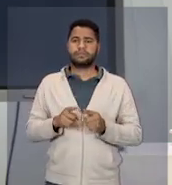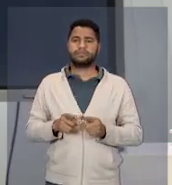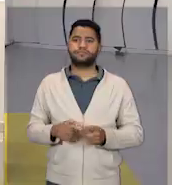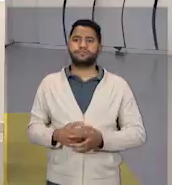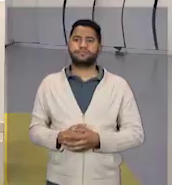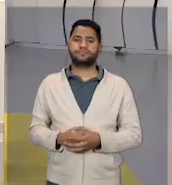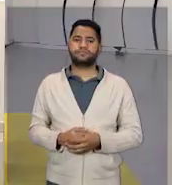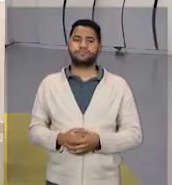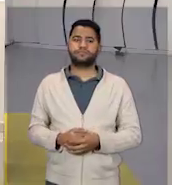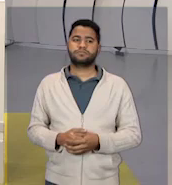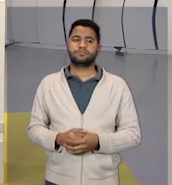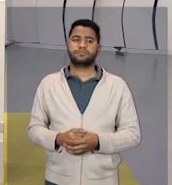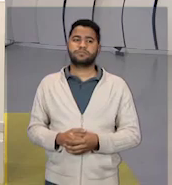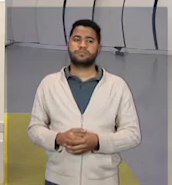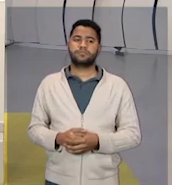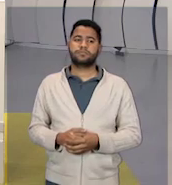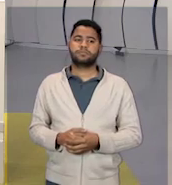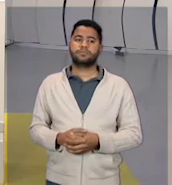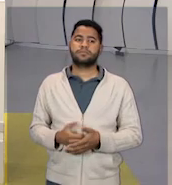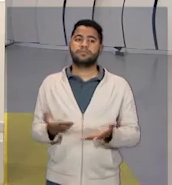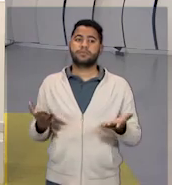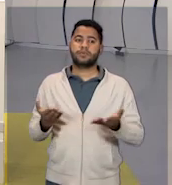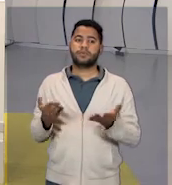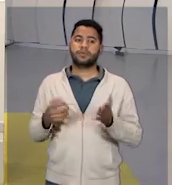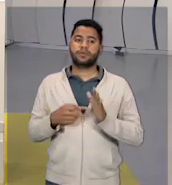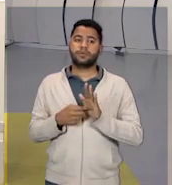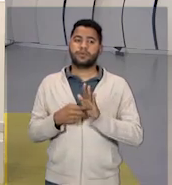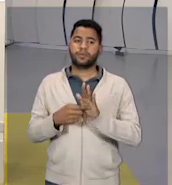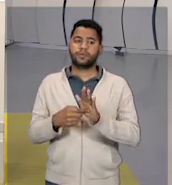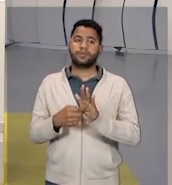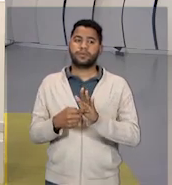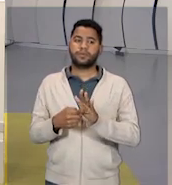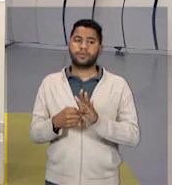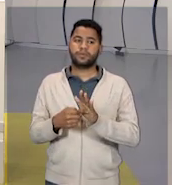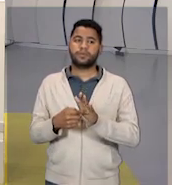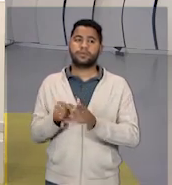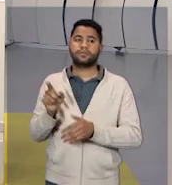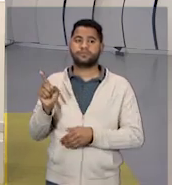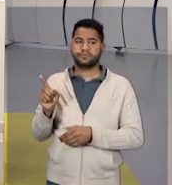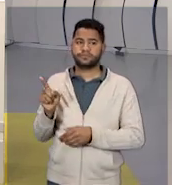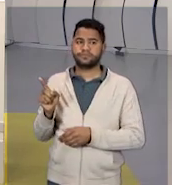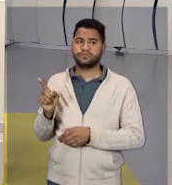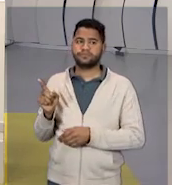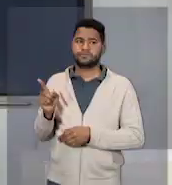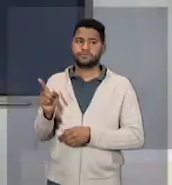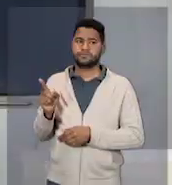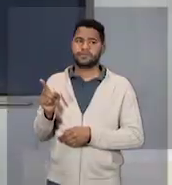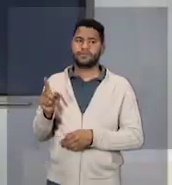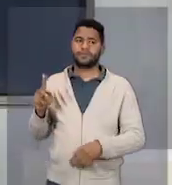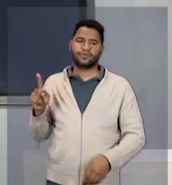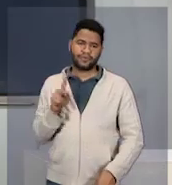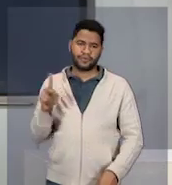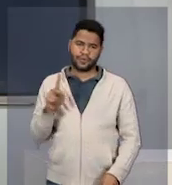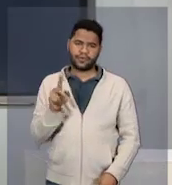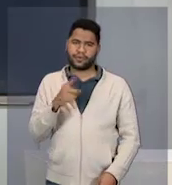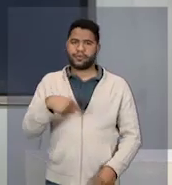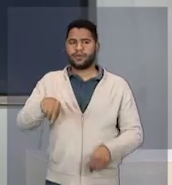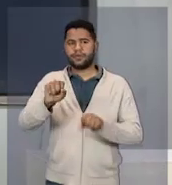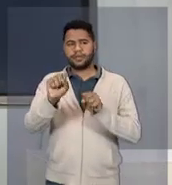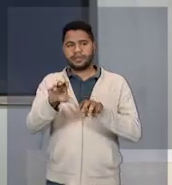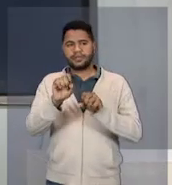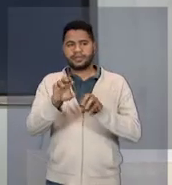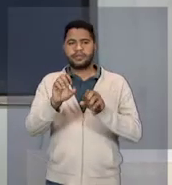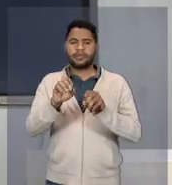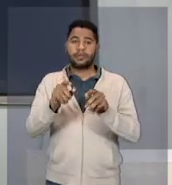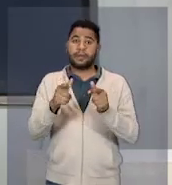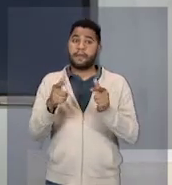transferidor. E eu vou passar a mostrar para você aqui um de professor, que é para a gente dar aula, que ele é